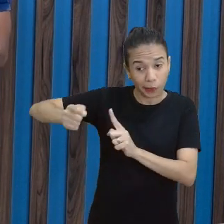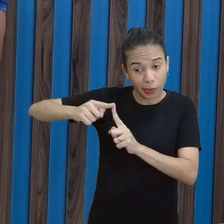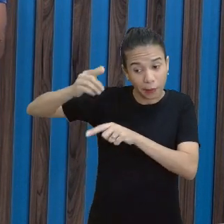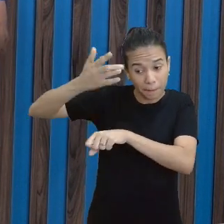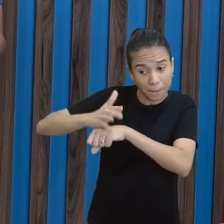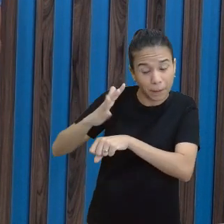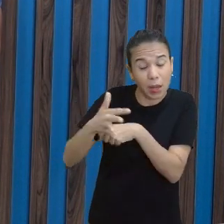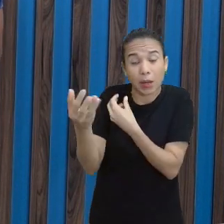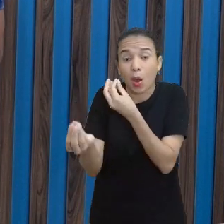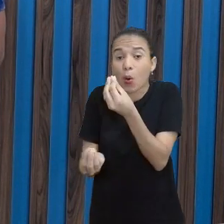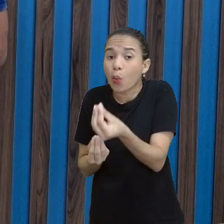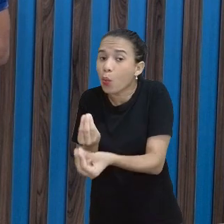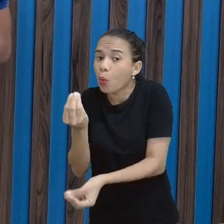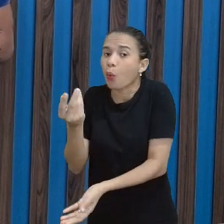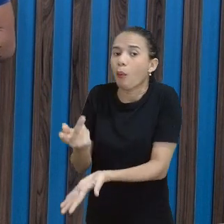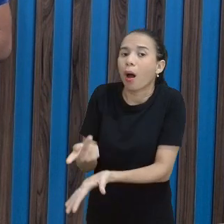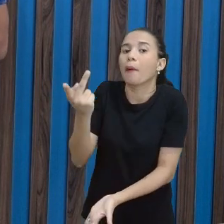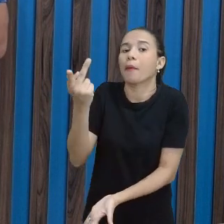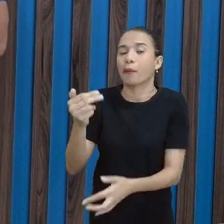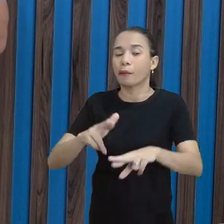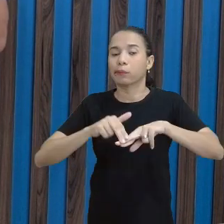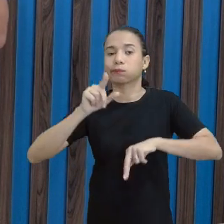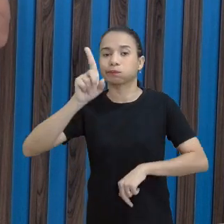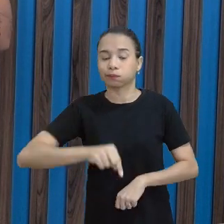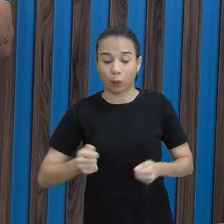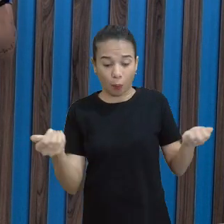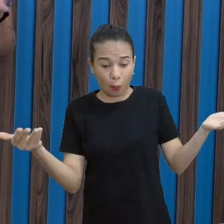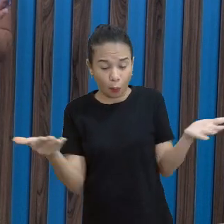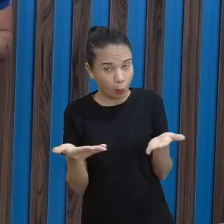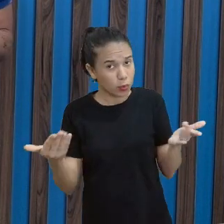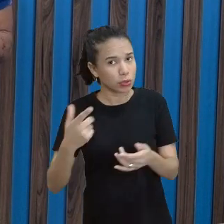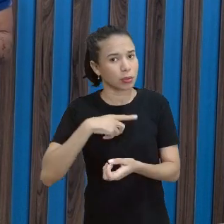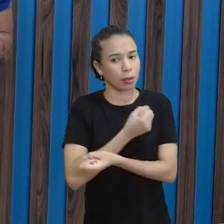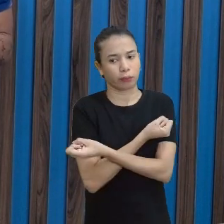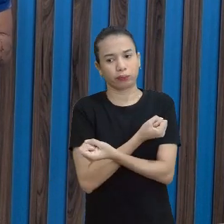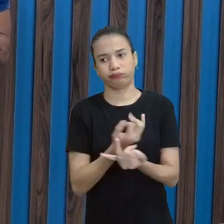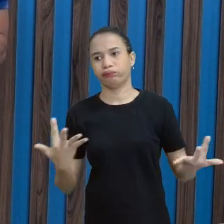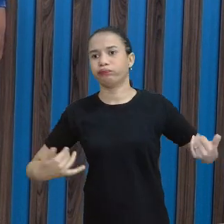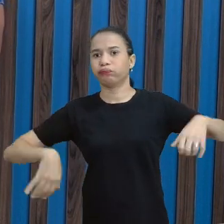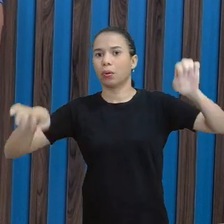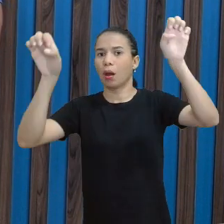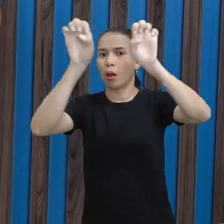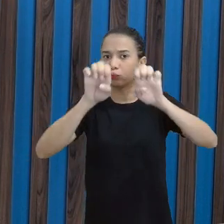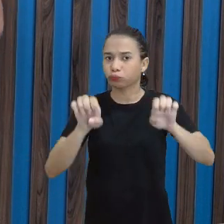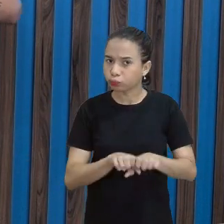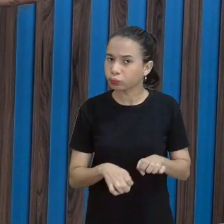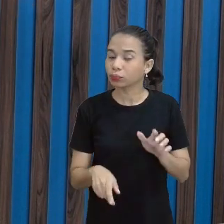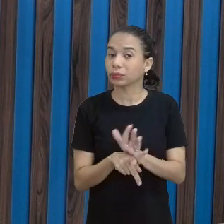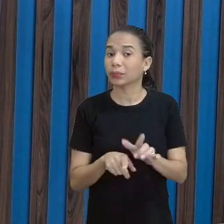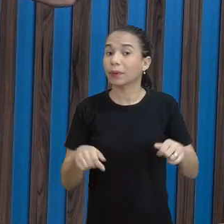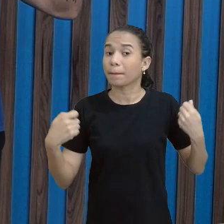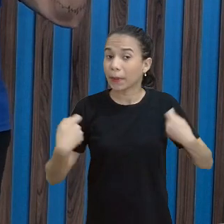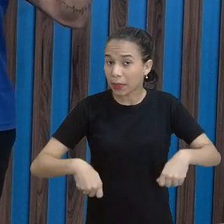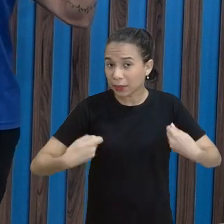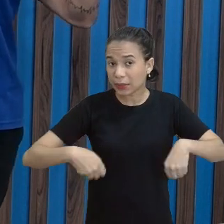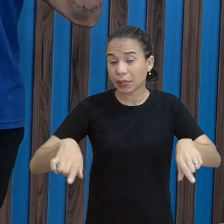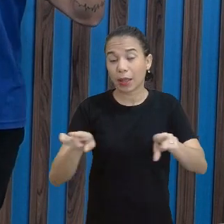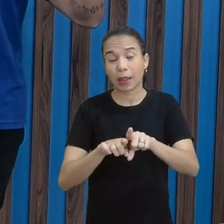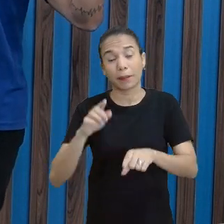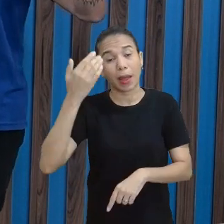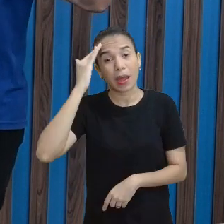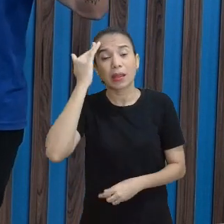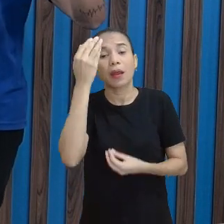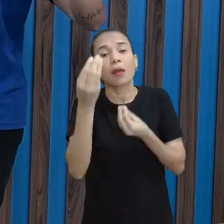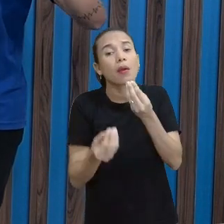né, de que forma acontecem. Então, hoje em dia já tem toda essa estrutura, mas a gente precisa entender como é que